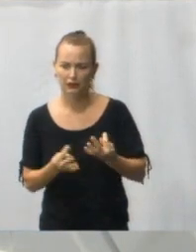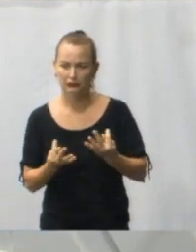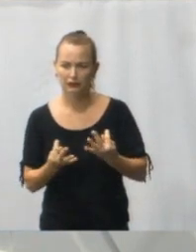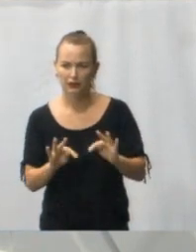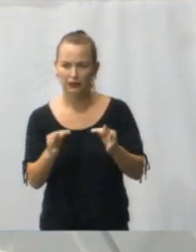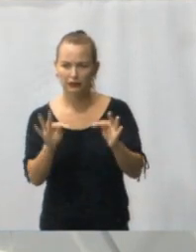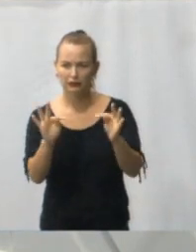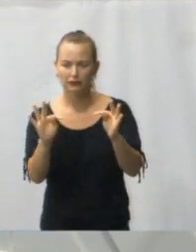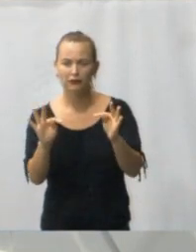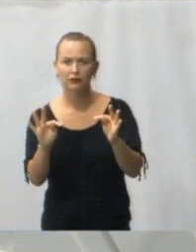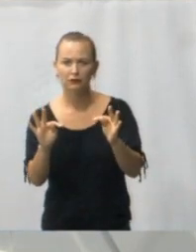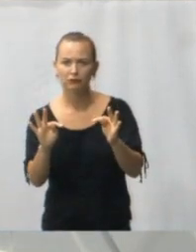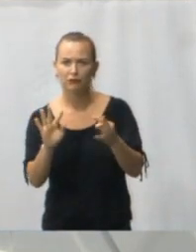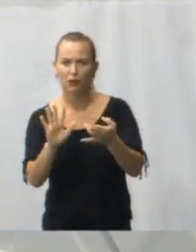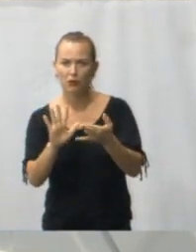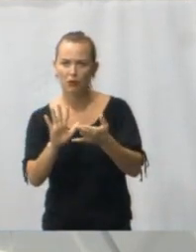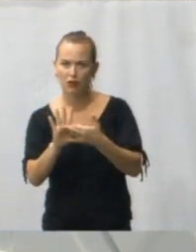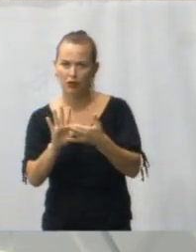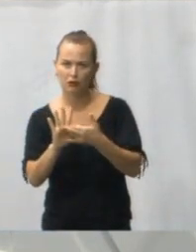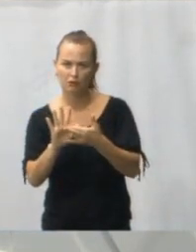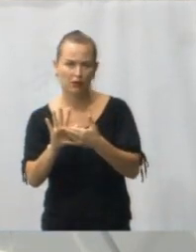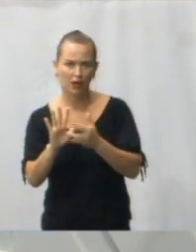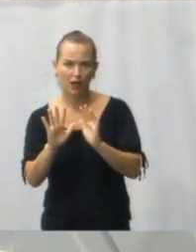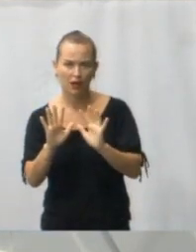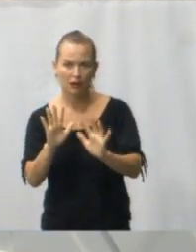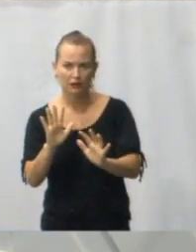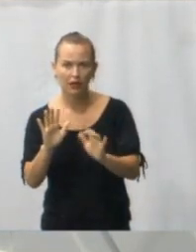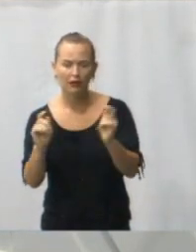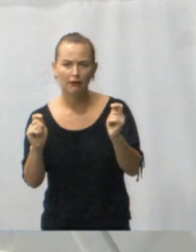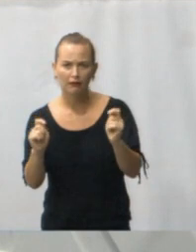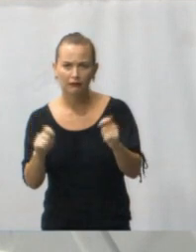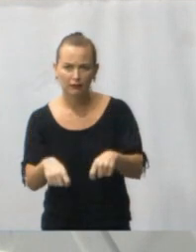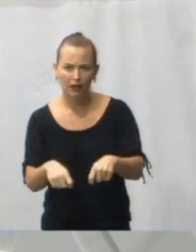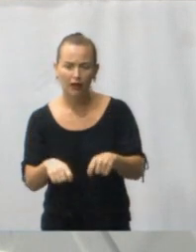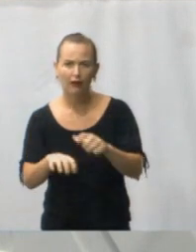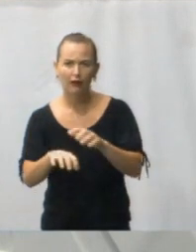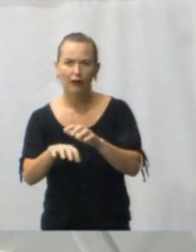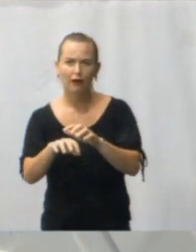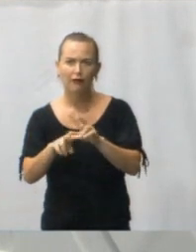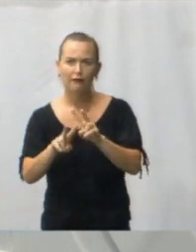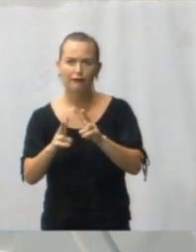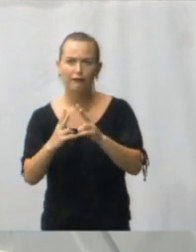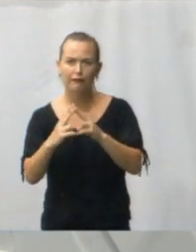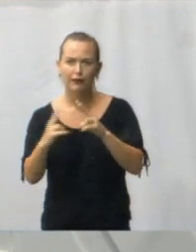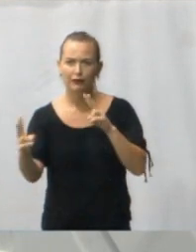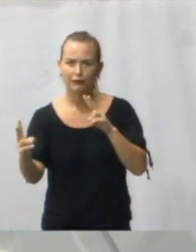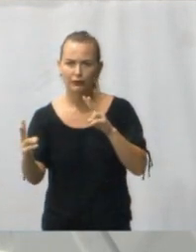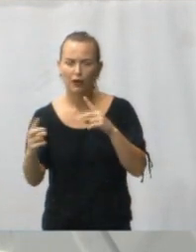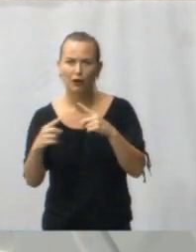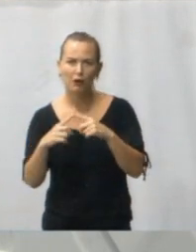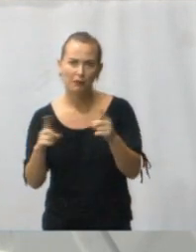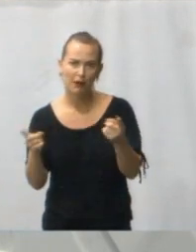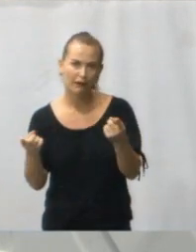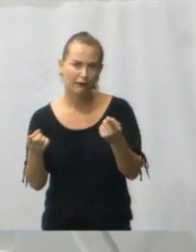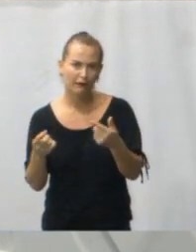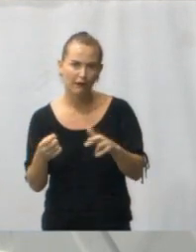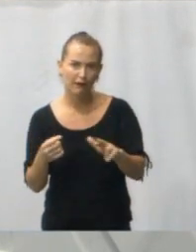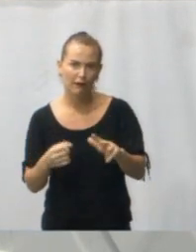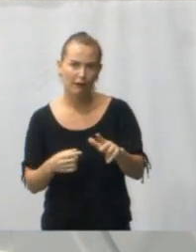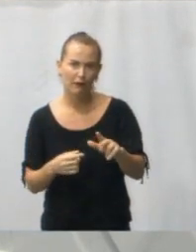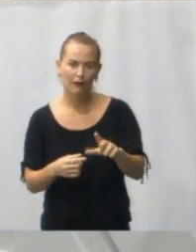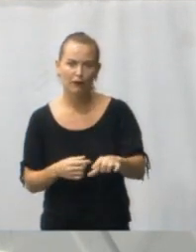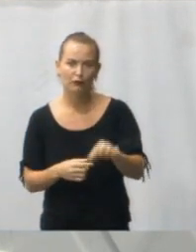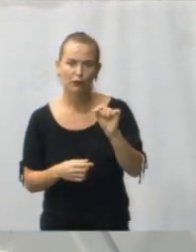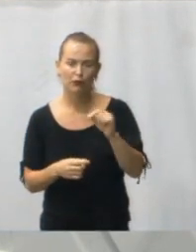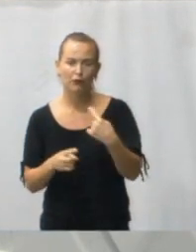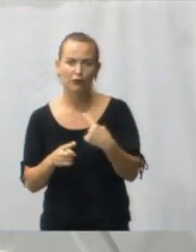é isso. A gente tem possibilidade do método virtual, né? Que não foi uma opção pela inexistência da tecnologia, que